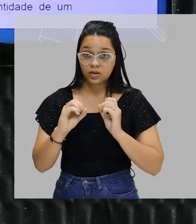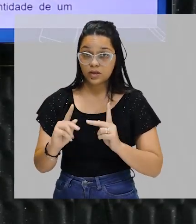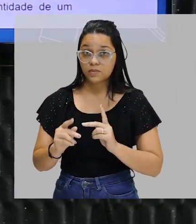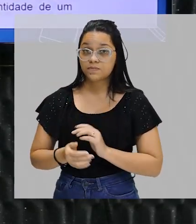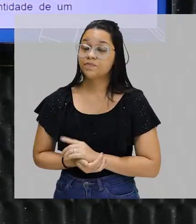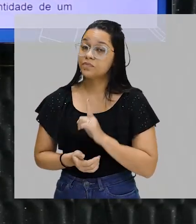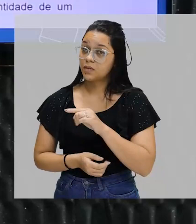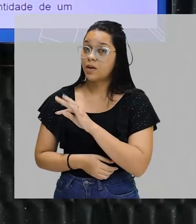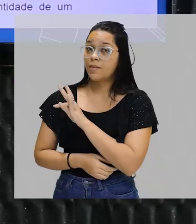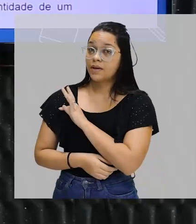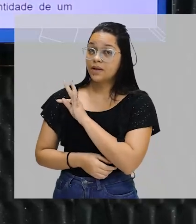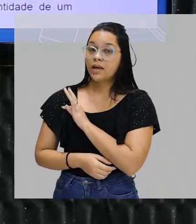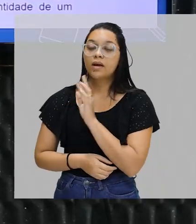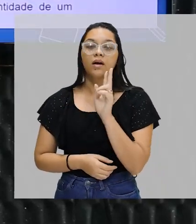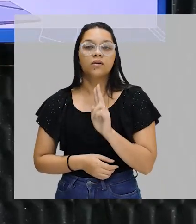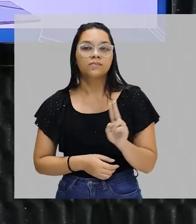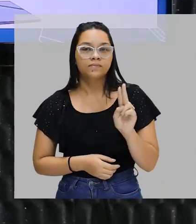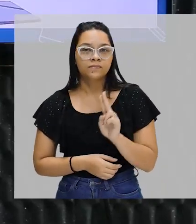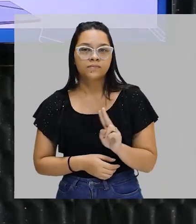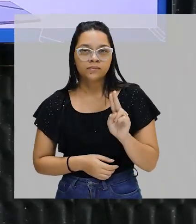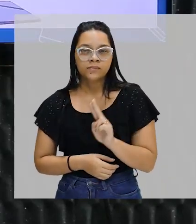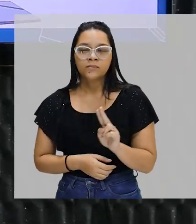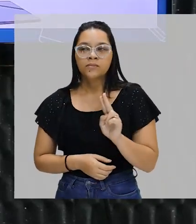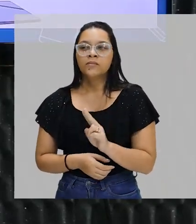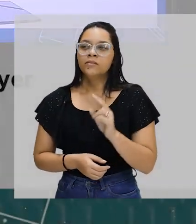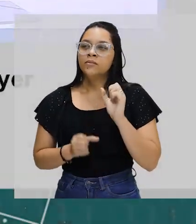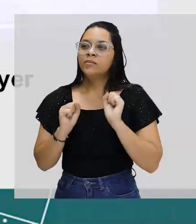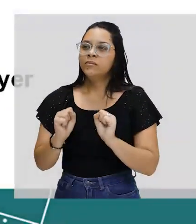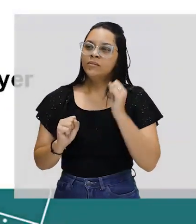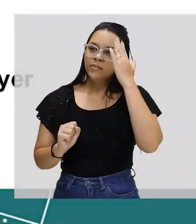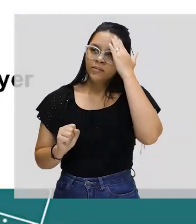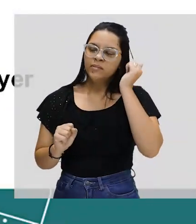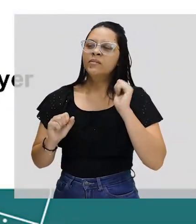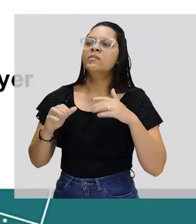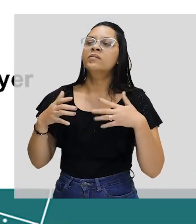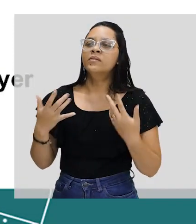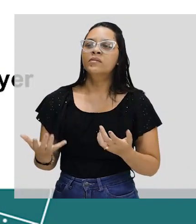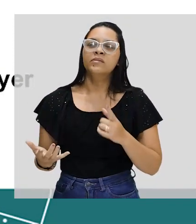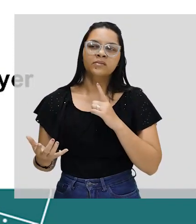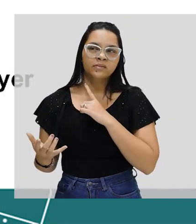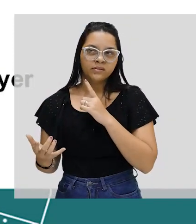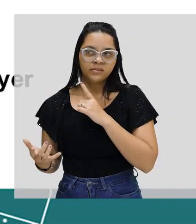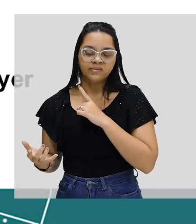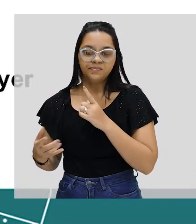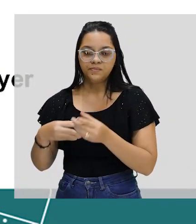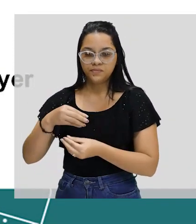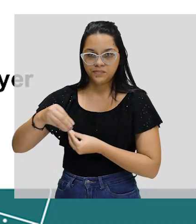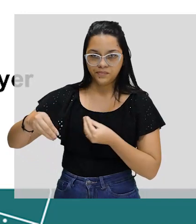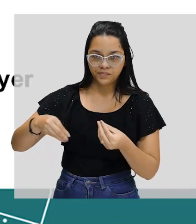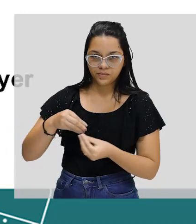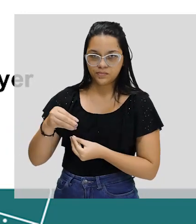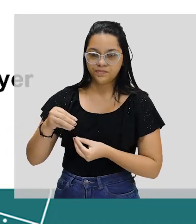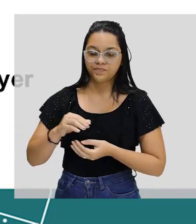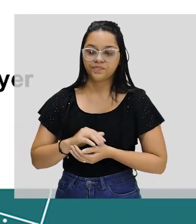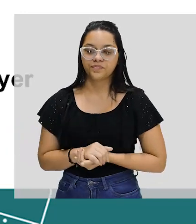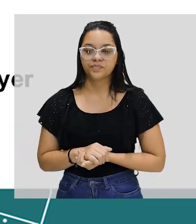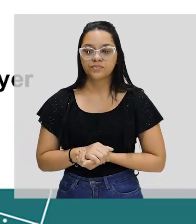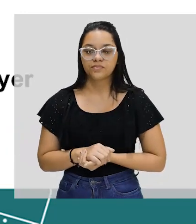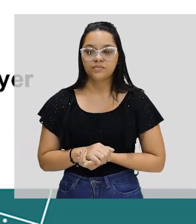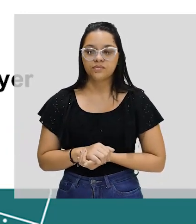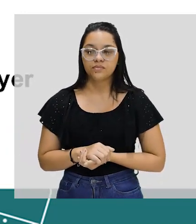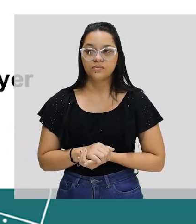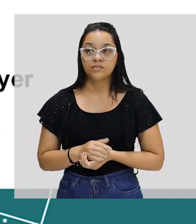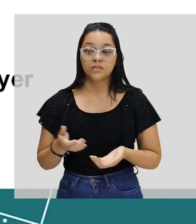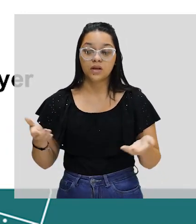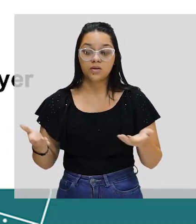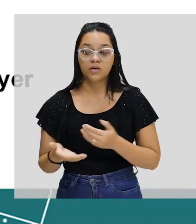Então, é uma técnica muito utilizada para se determinar com exatidão uma determinada substância. Então, nós